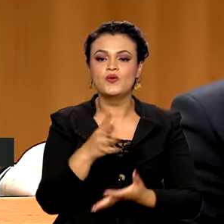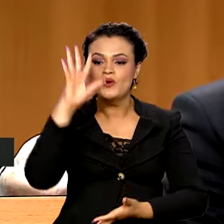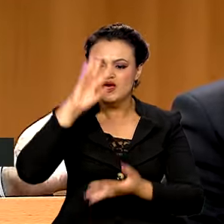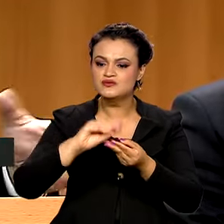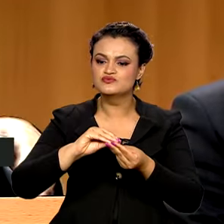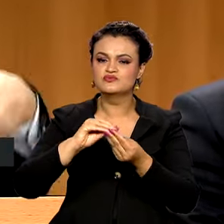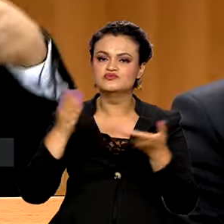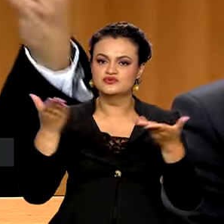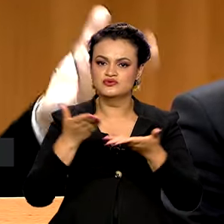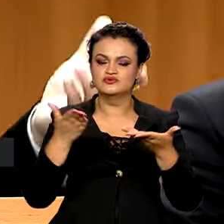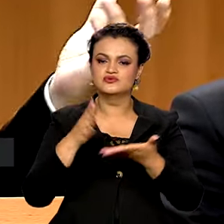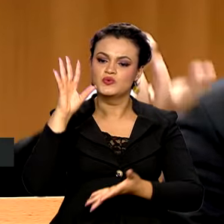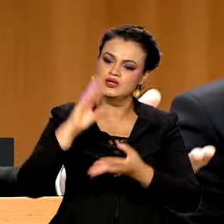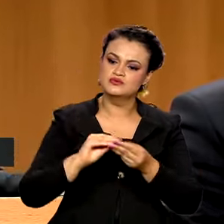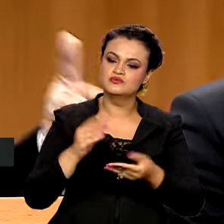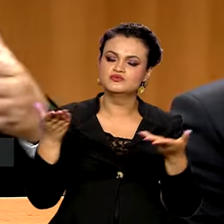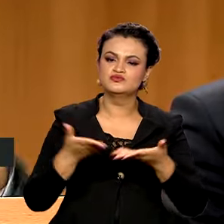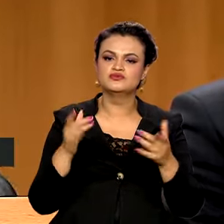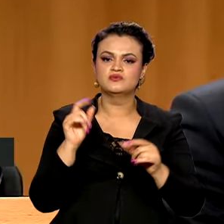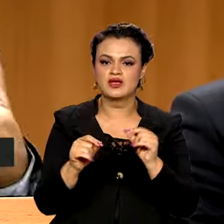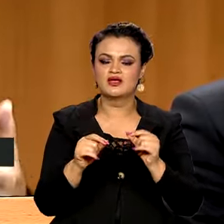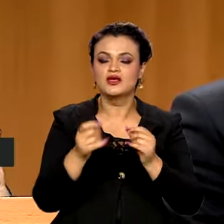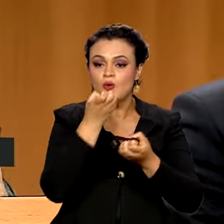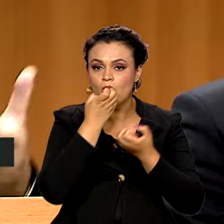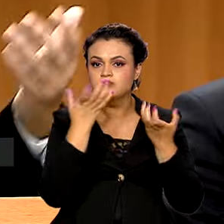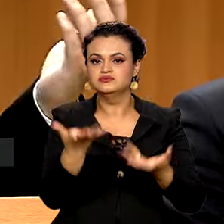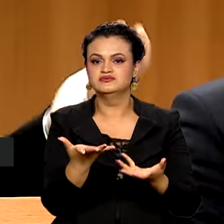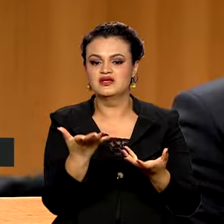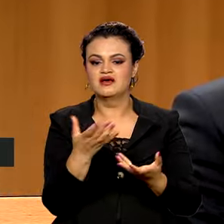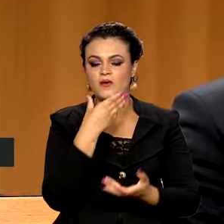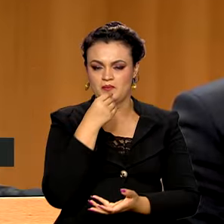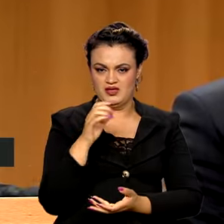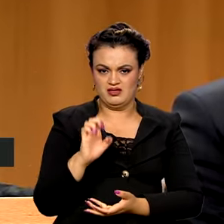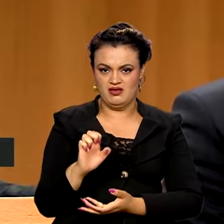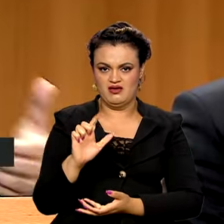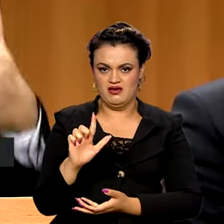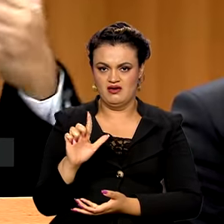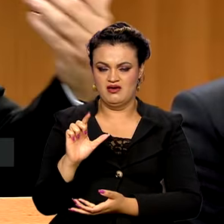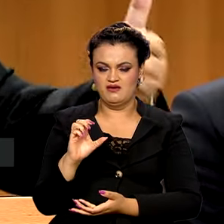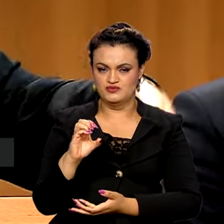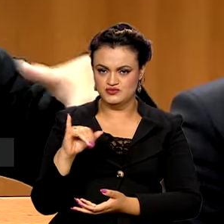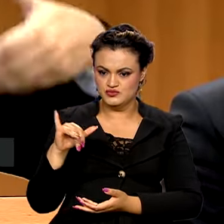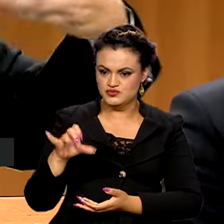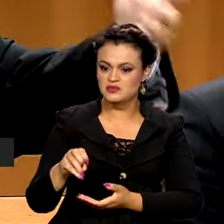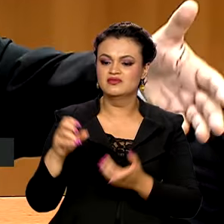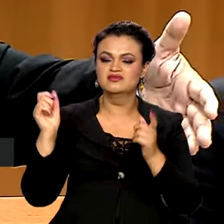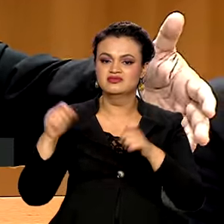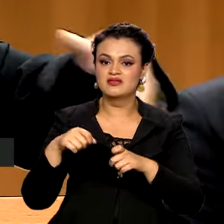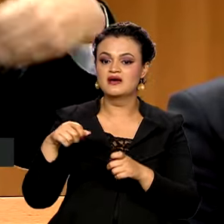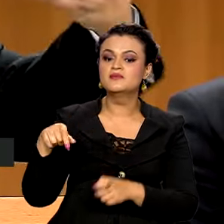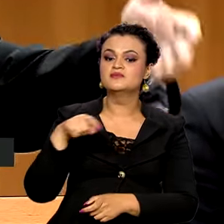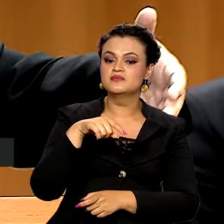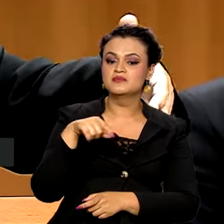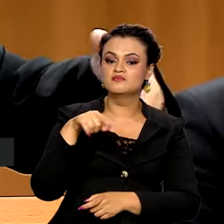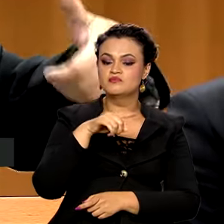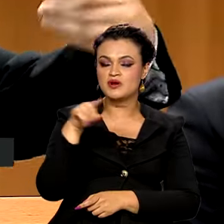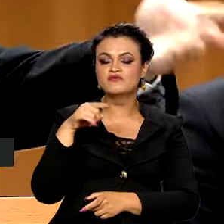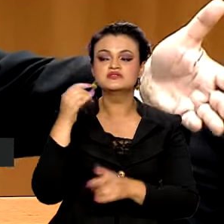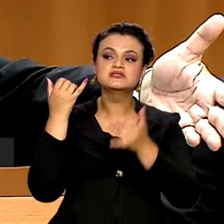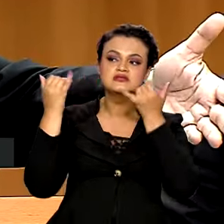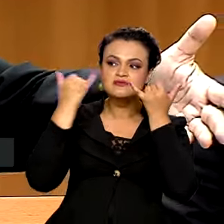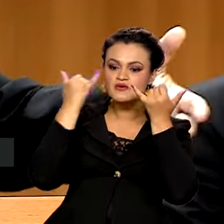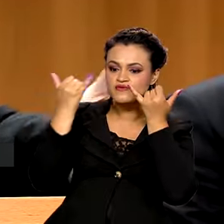dia de hoje? A síntese do dia é que a delação premiada do Elcio permite que você tenha